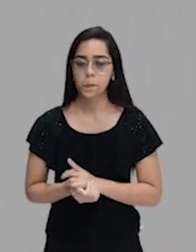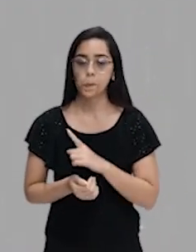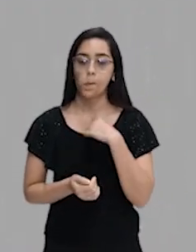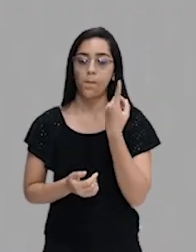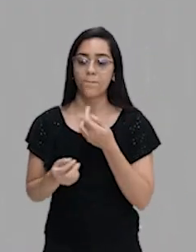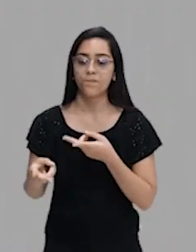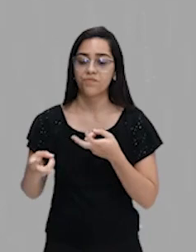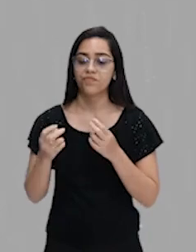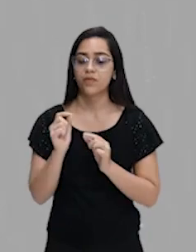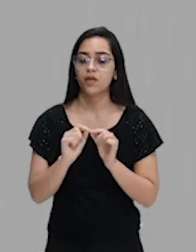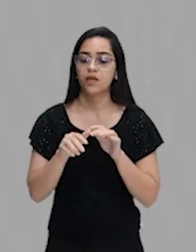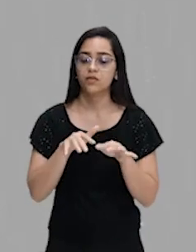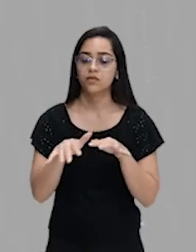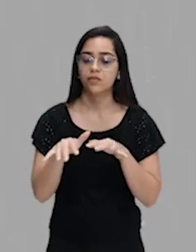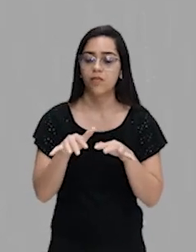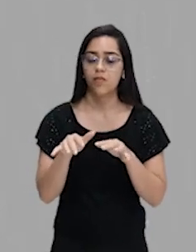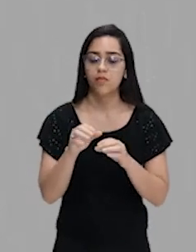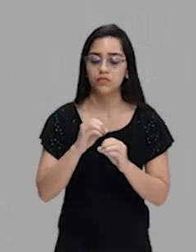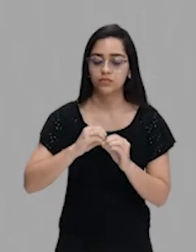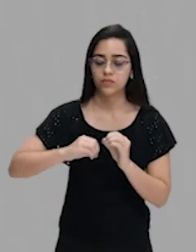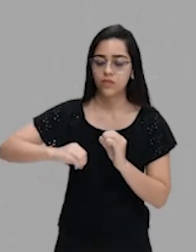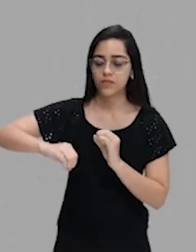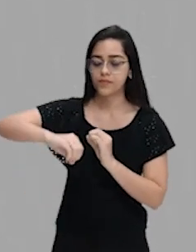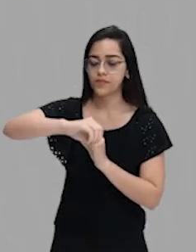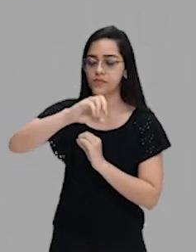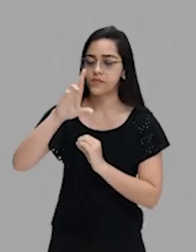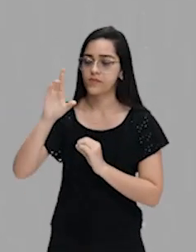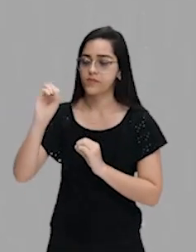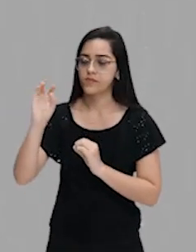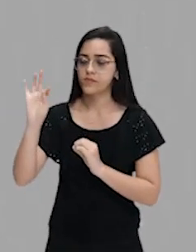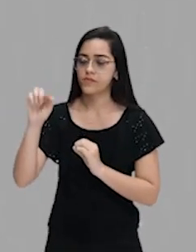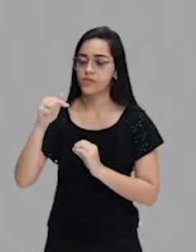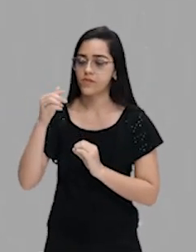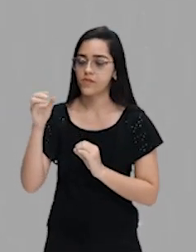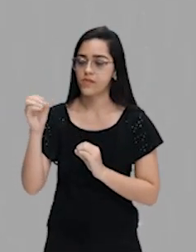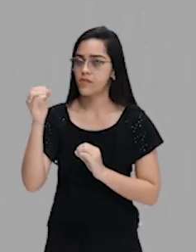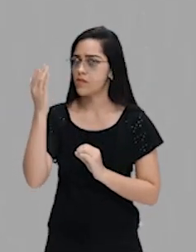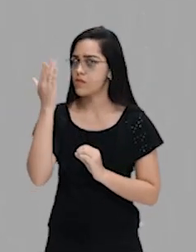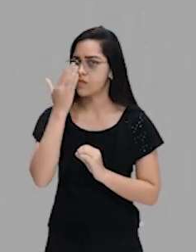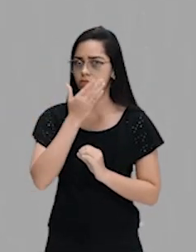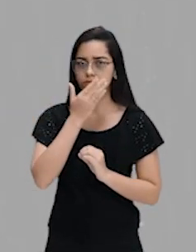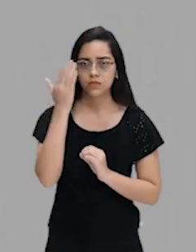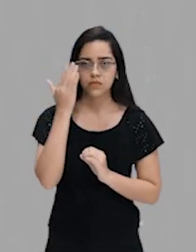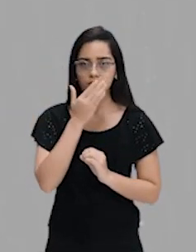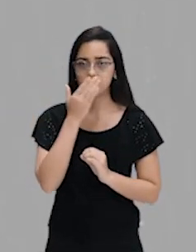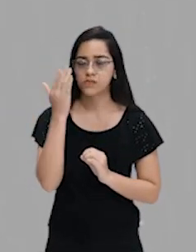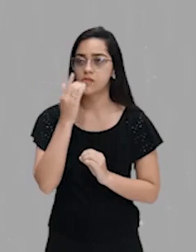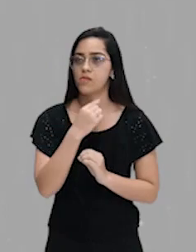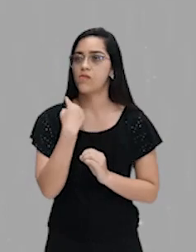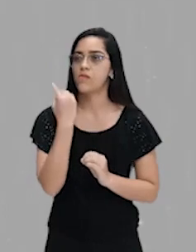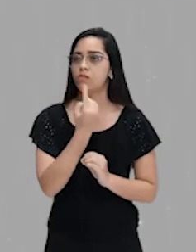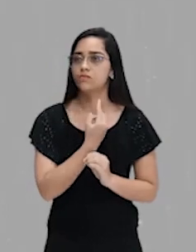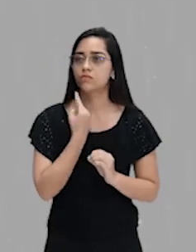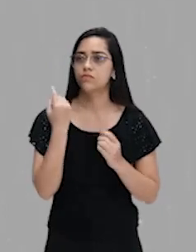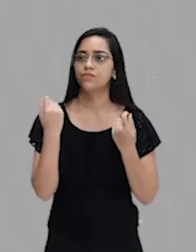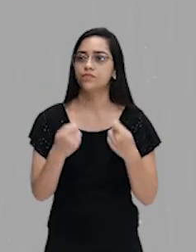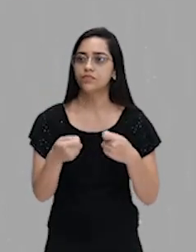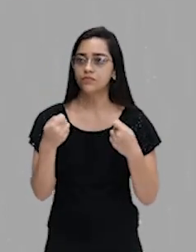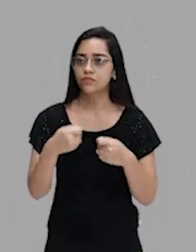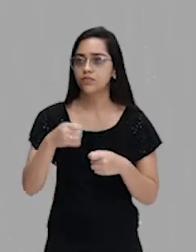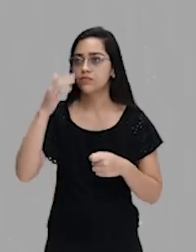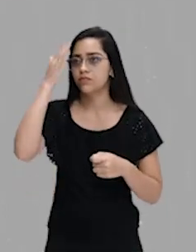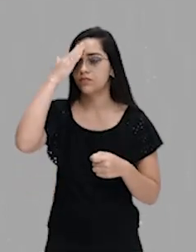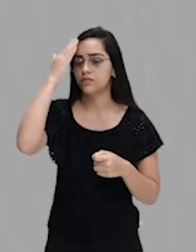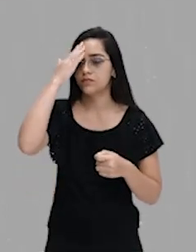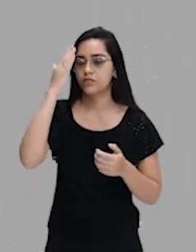Nós percebemos o movimento de rotação da Terra, certo? Ele não é tão notório a olho nu. Ok? Nós precisamos entender